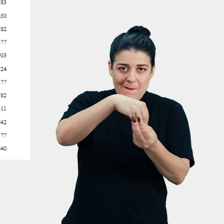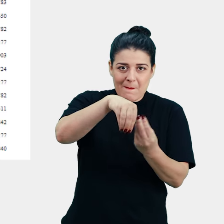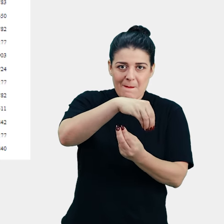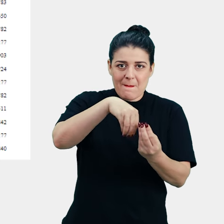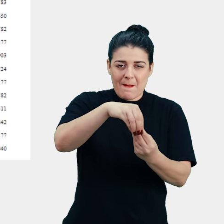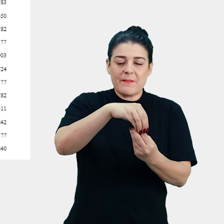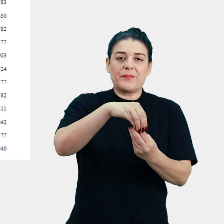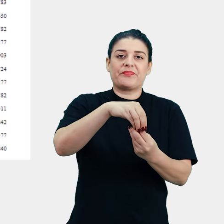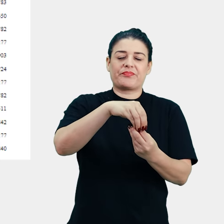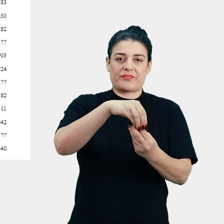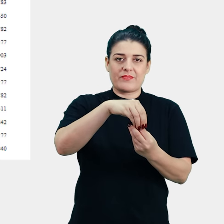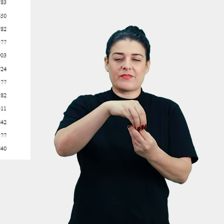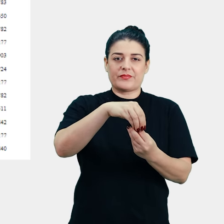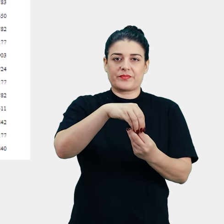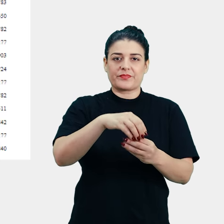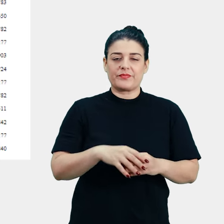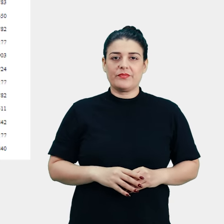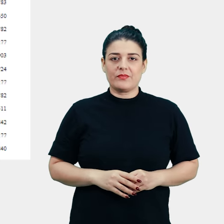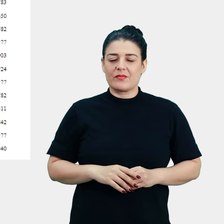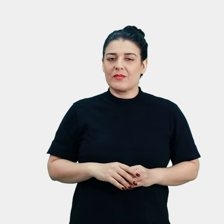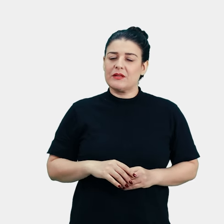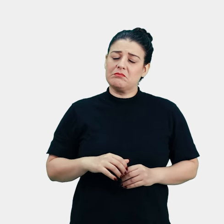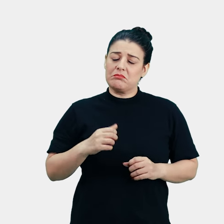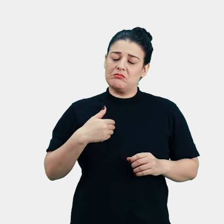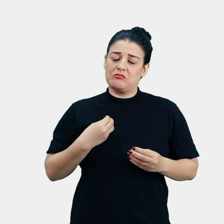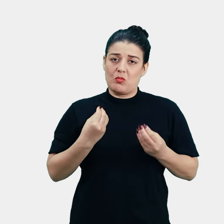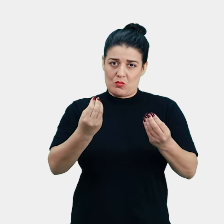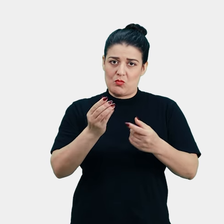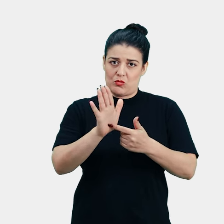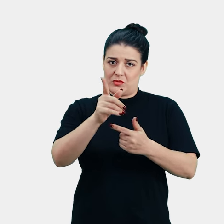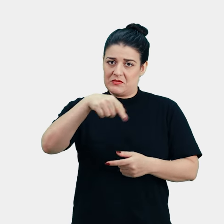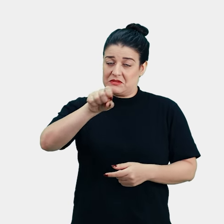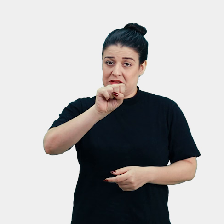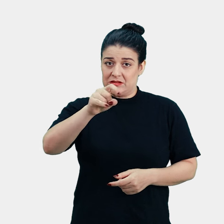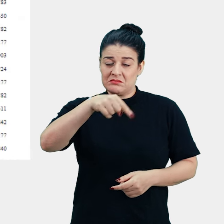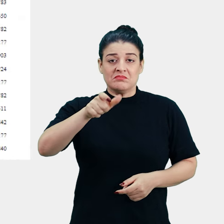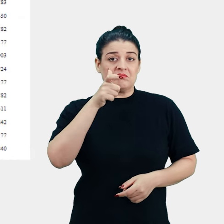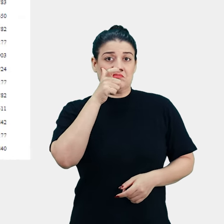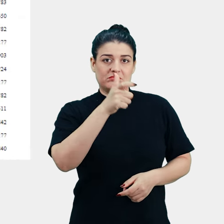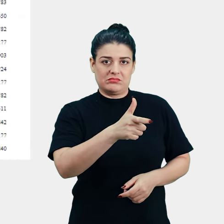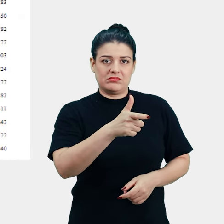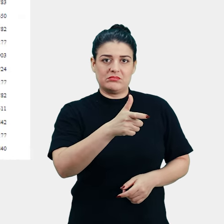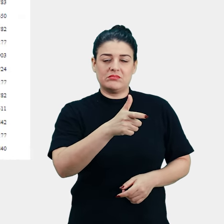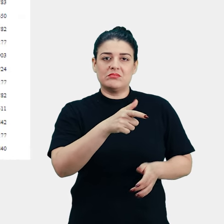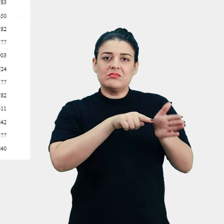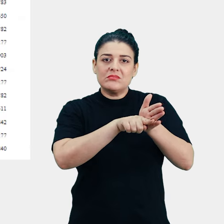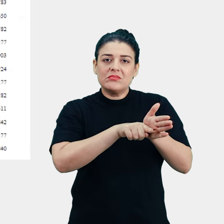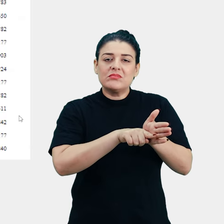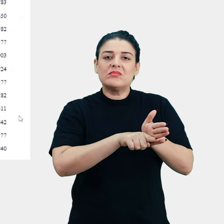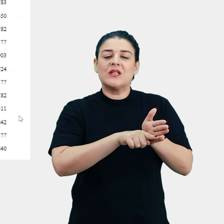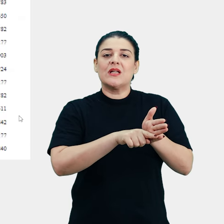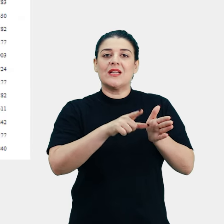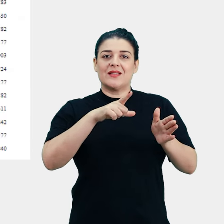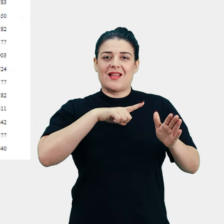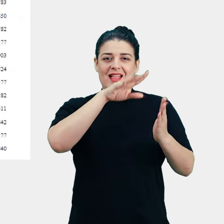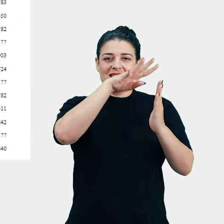aí, eu deixo aqui, caso alguém tenha interesse, perdão, o FENLAB desenvolveu uma tabela